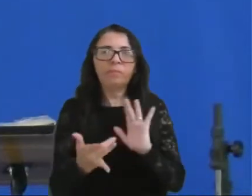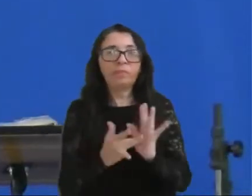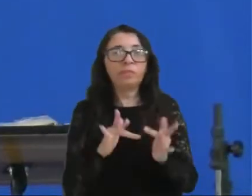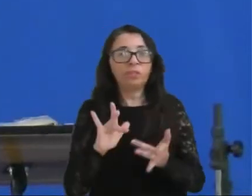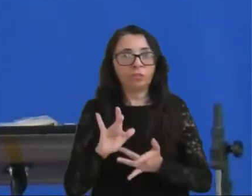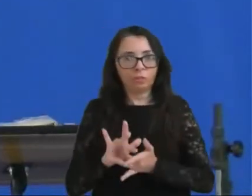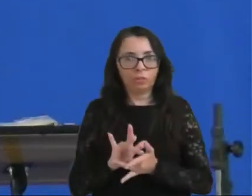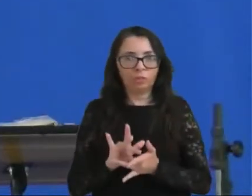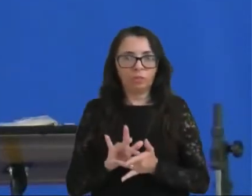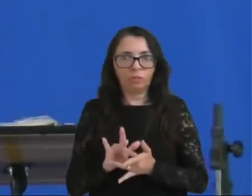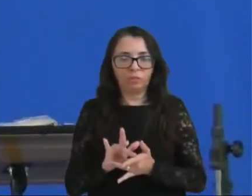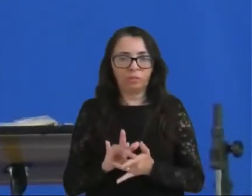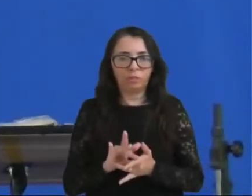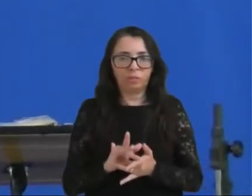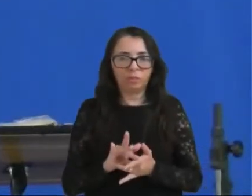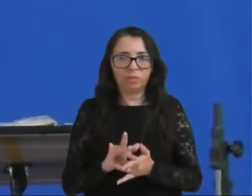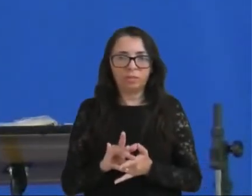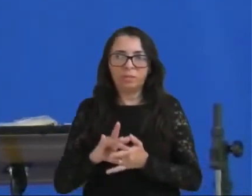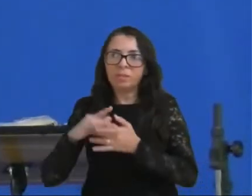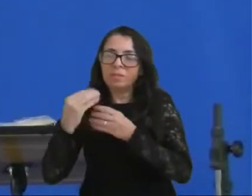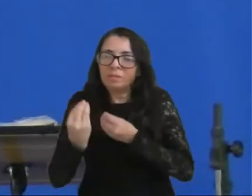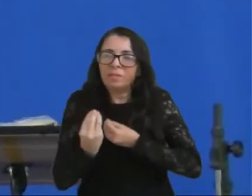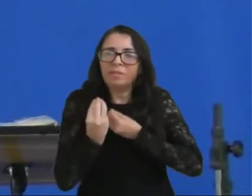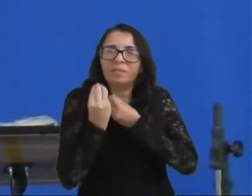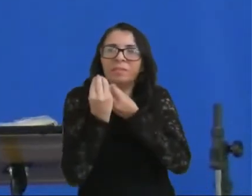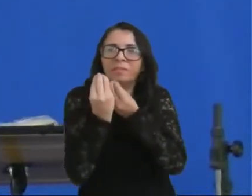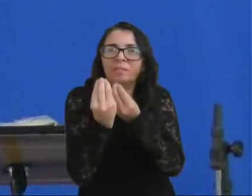chance, um novo recomeço.